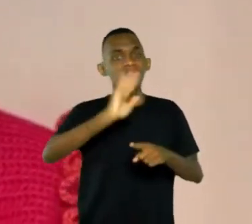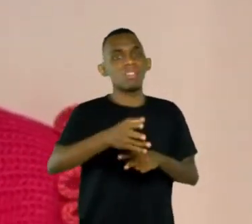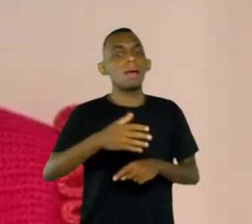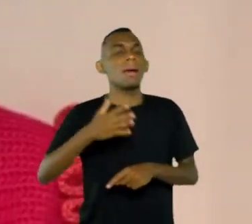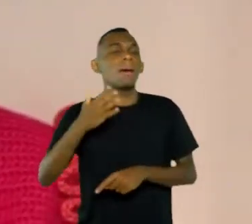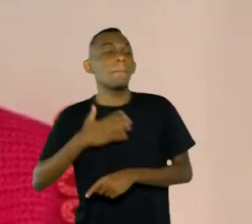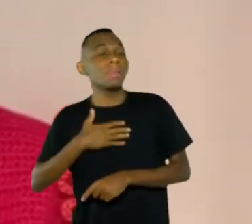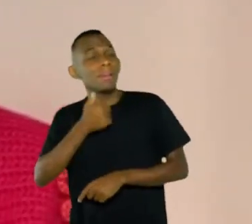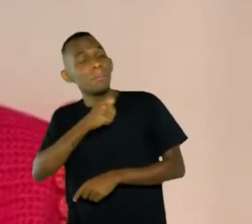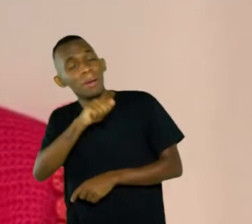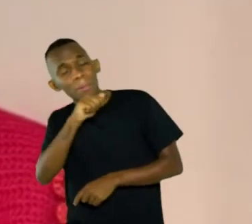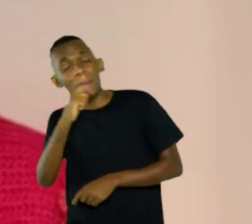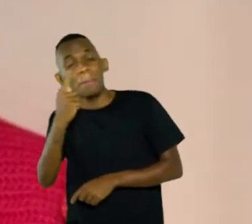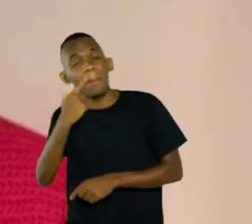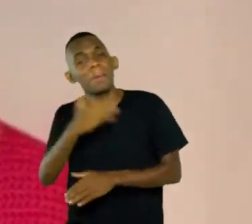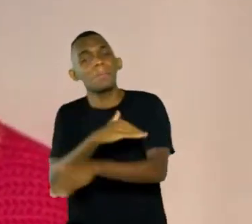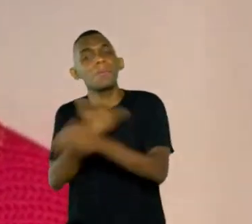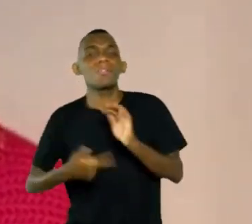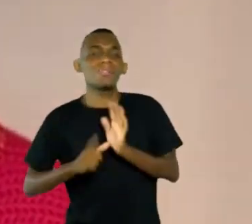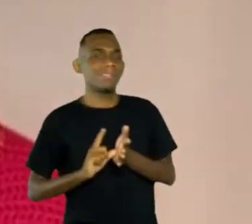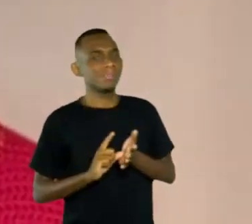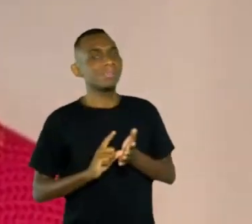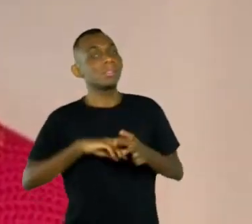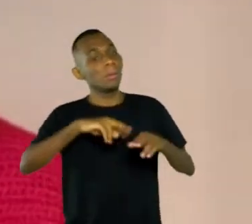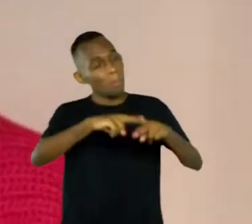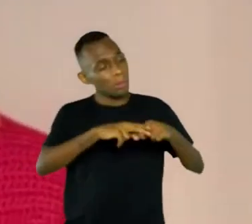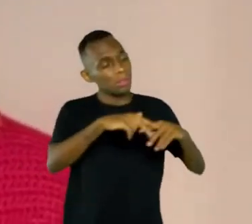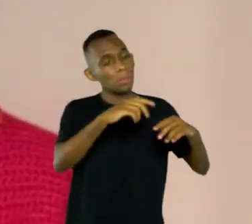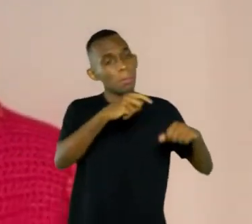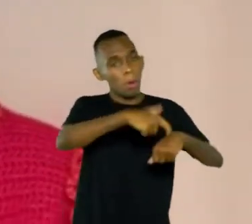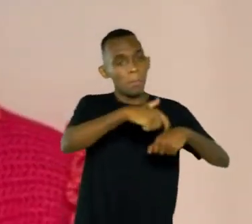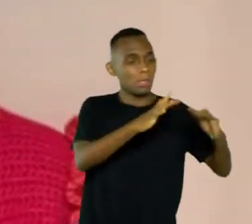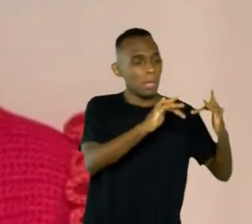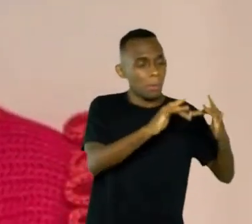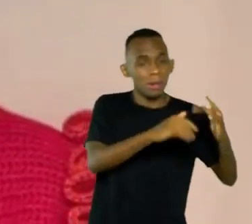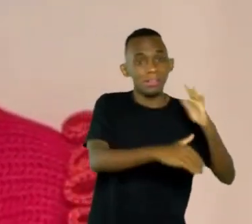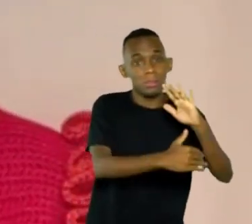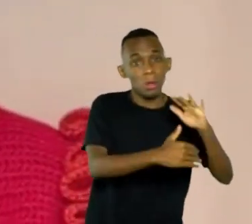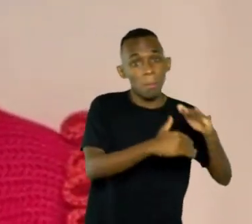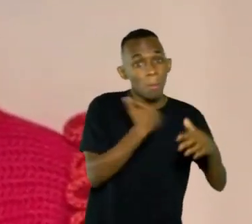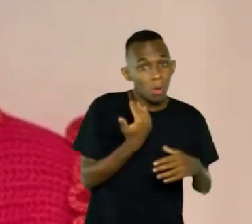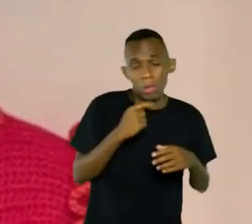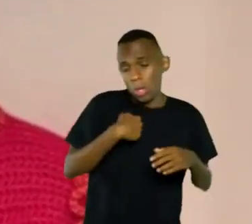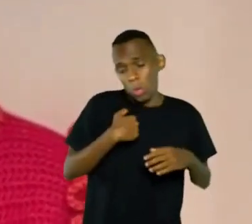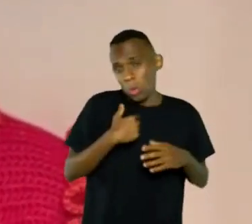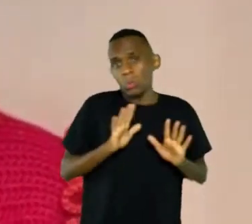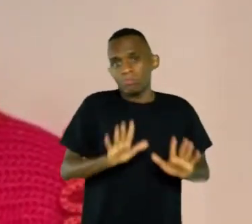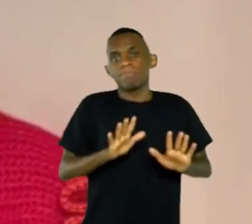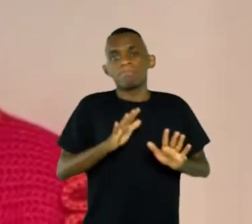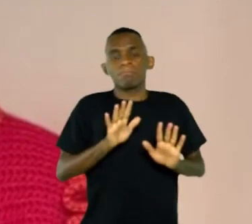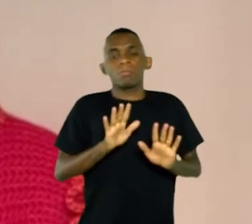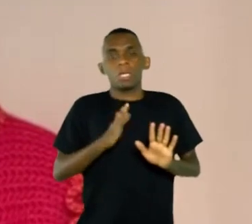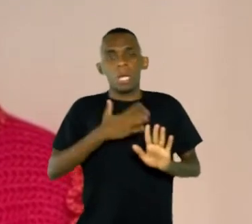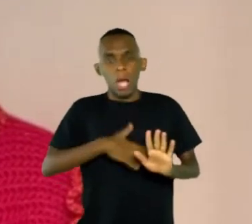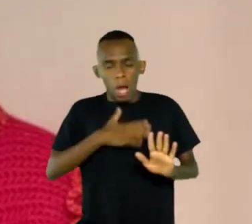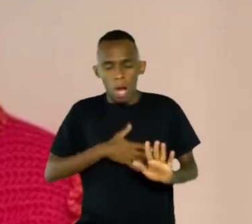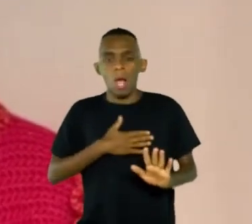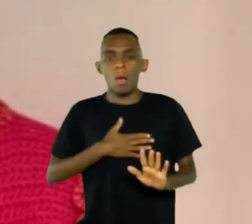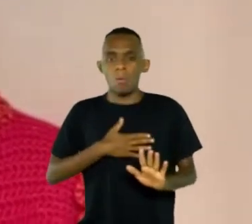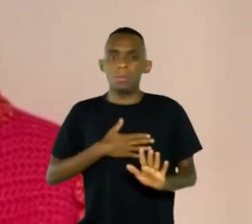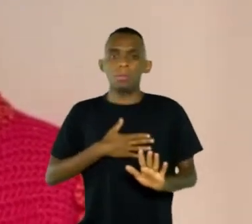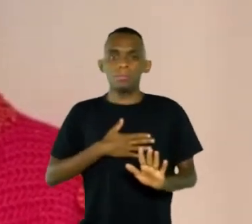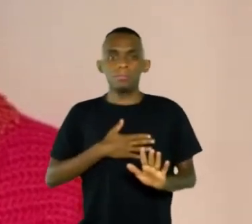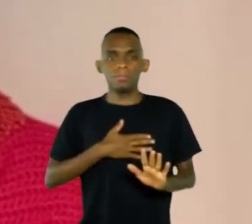o que era a morte, né? Eu já tinha sido apresentada à morte, né? A morte de alguém muito próximo que eu amava